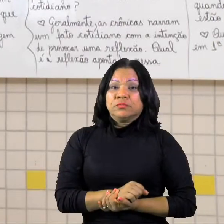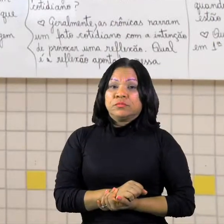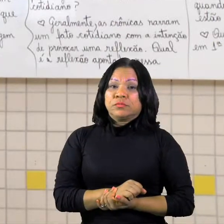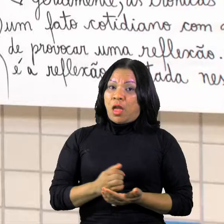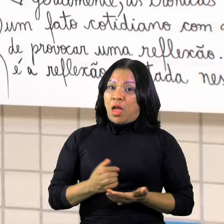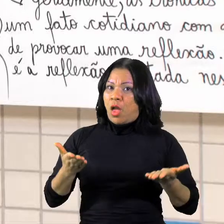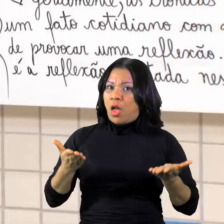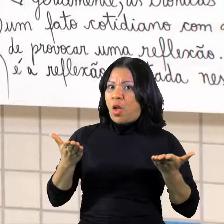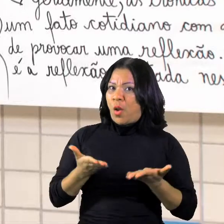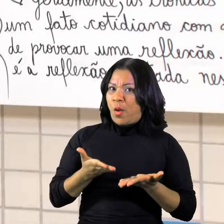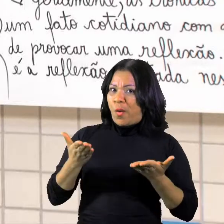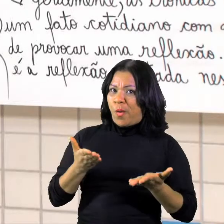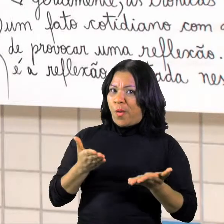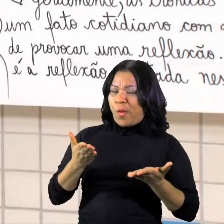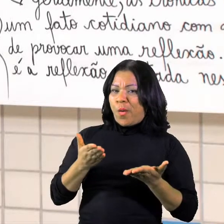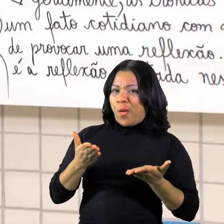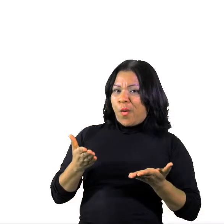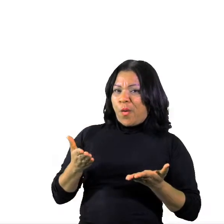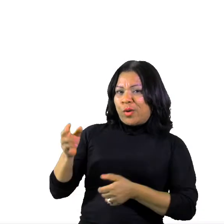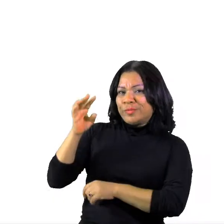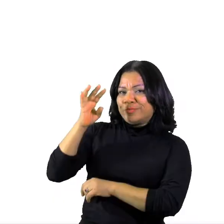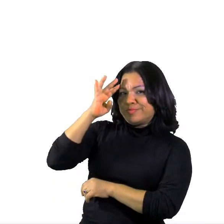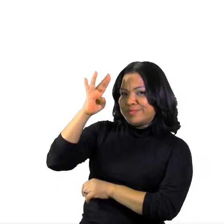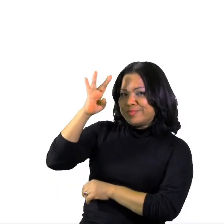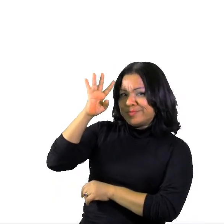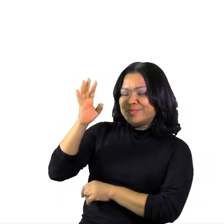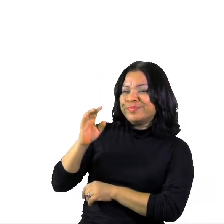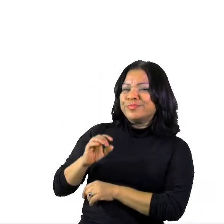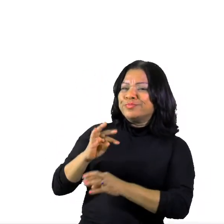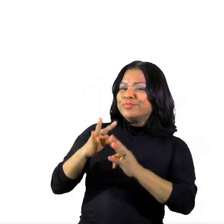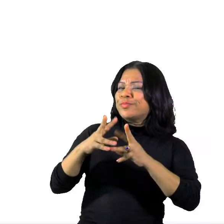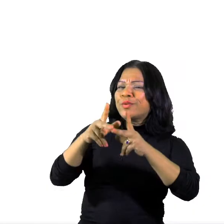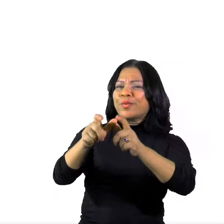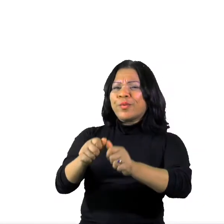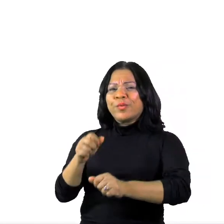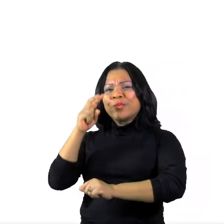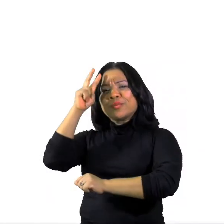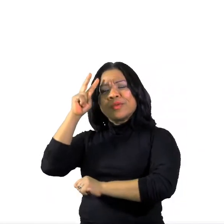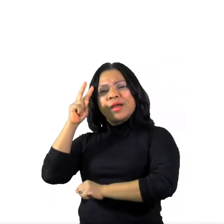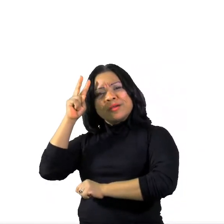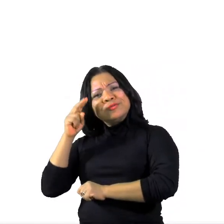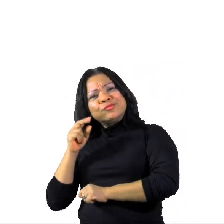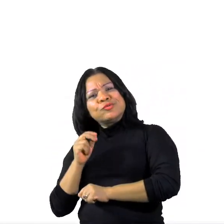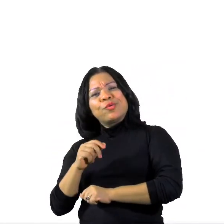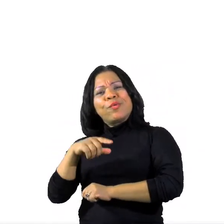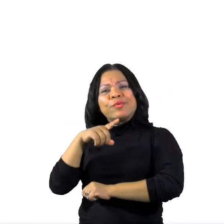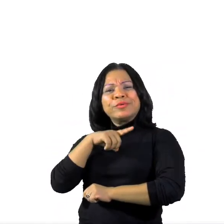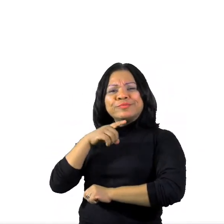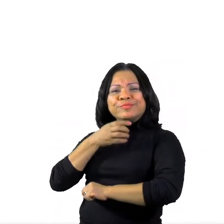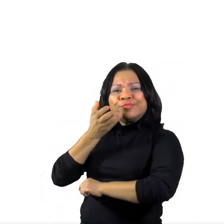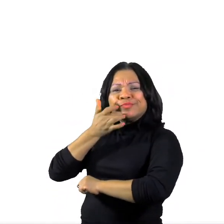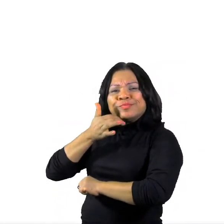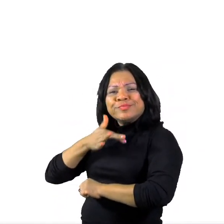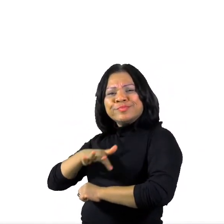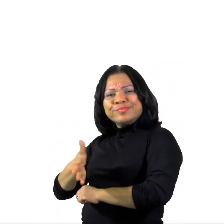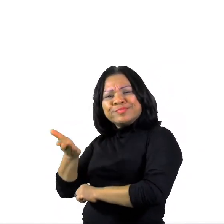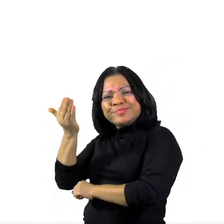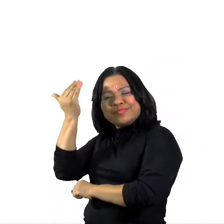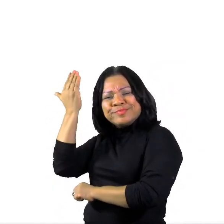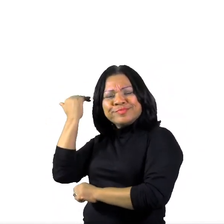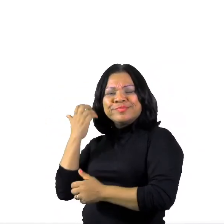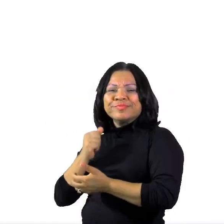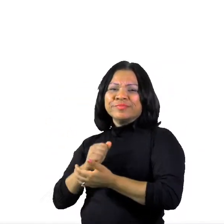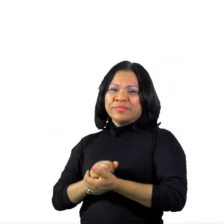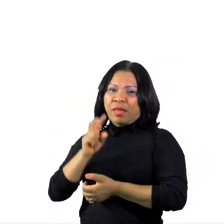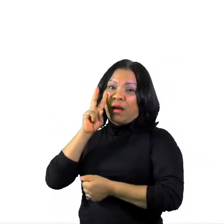Hoje, refletindo sobre todas essas histórias que povoaram a nossa infância, vejo que era uma